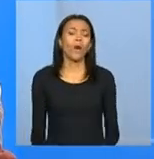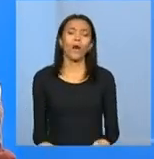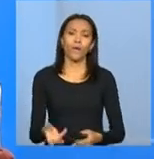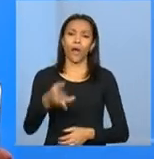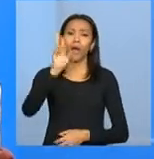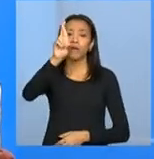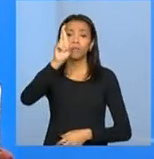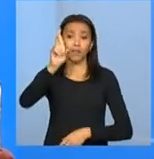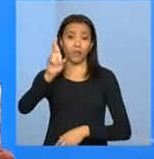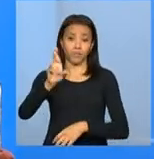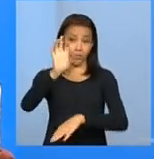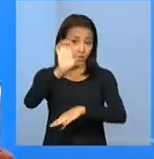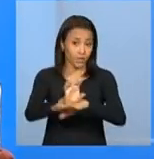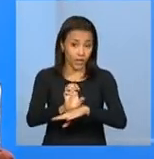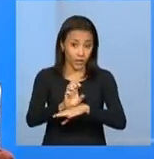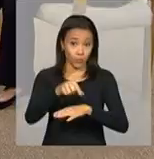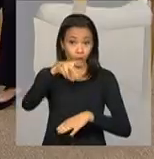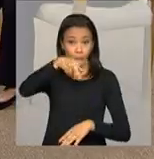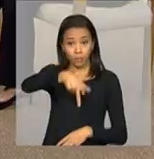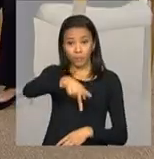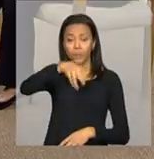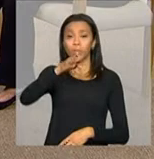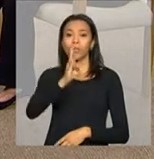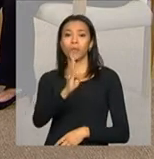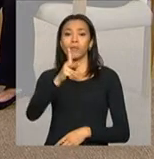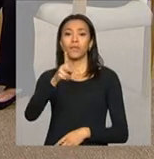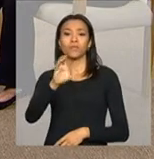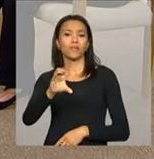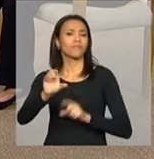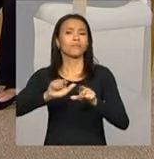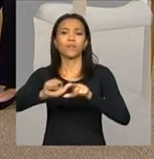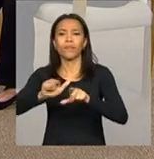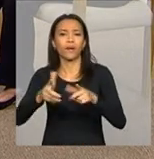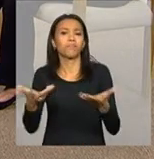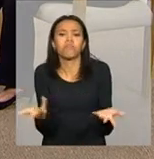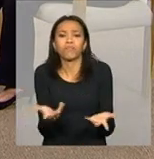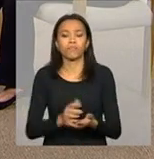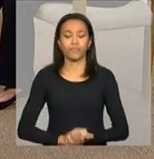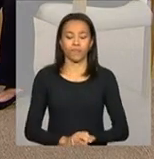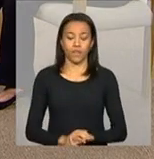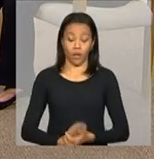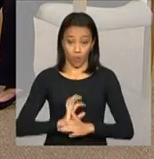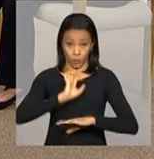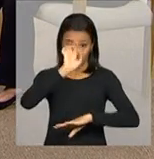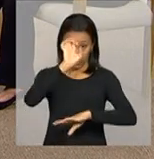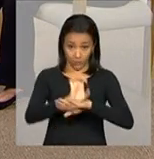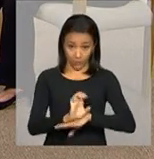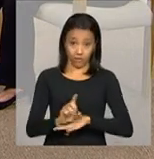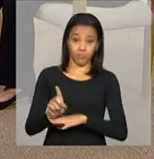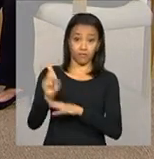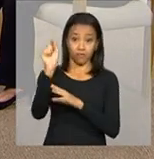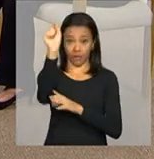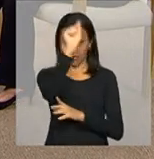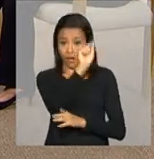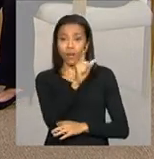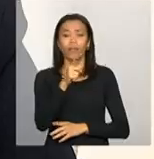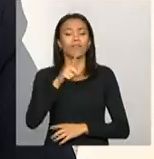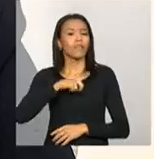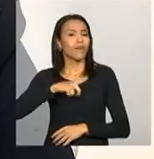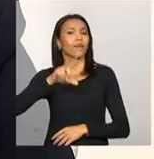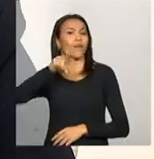programa BPC Trabalho? O Estado tem um papel bastante importante no sentido